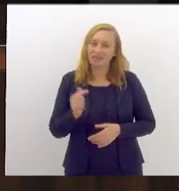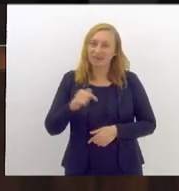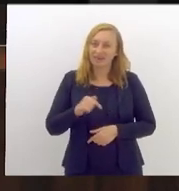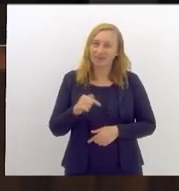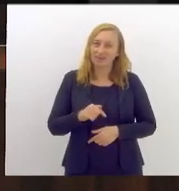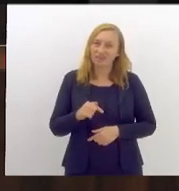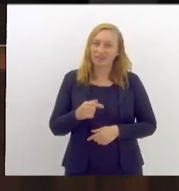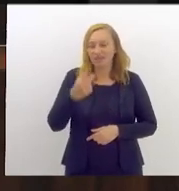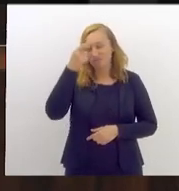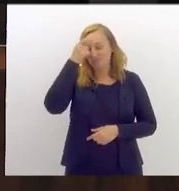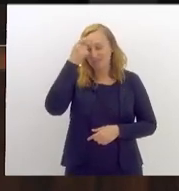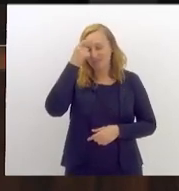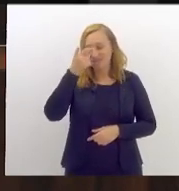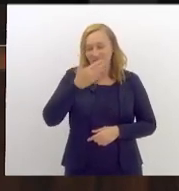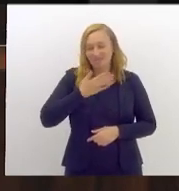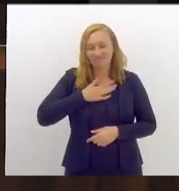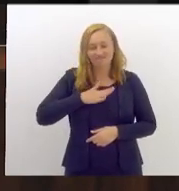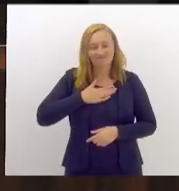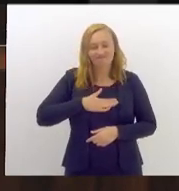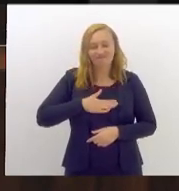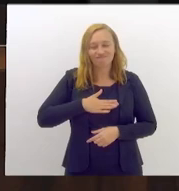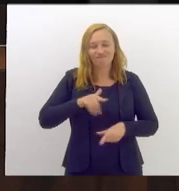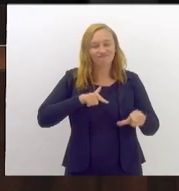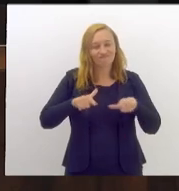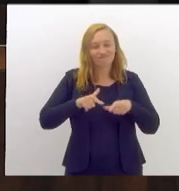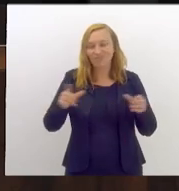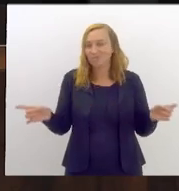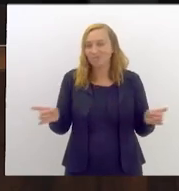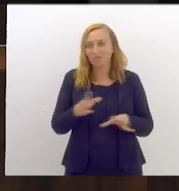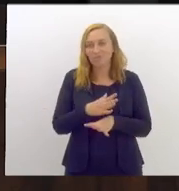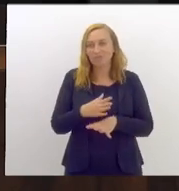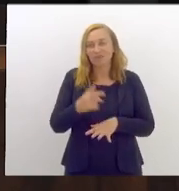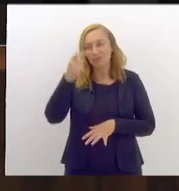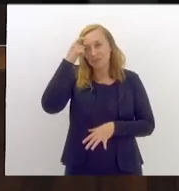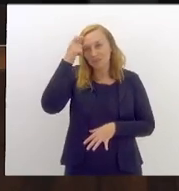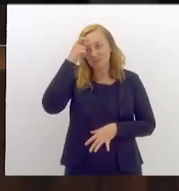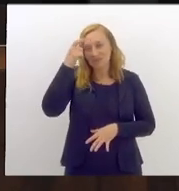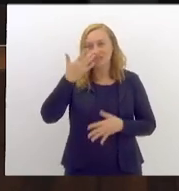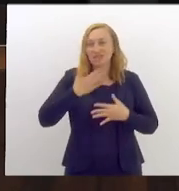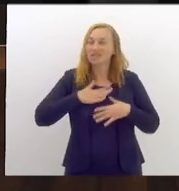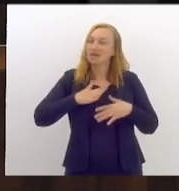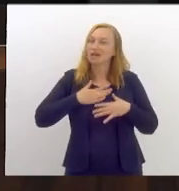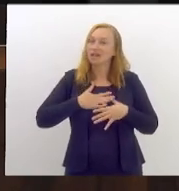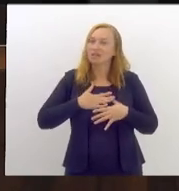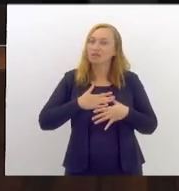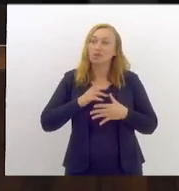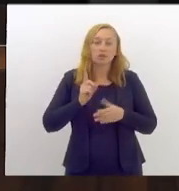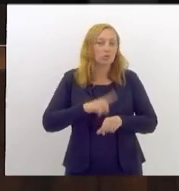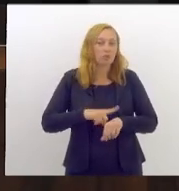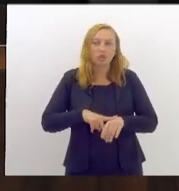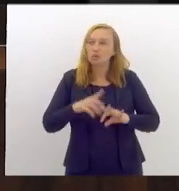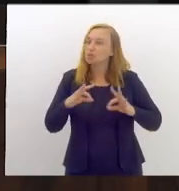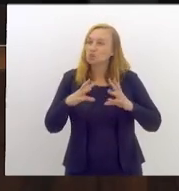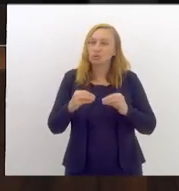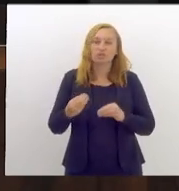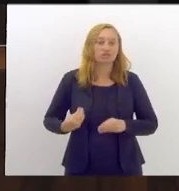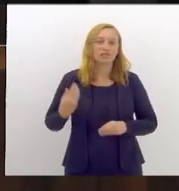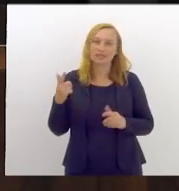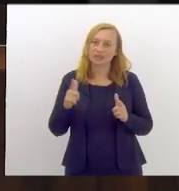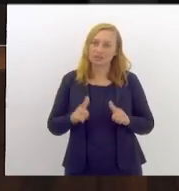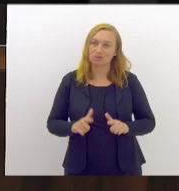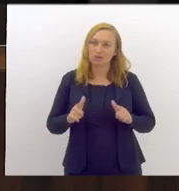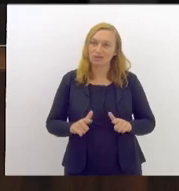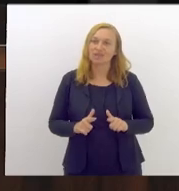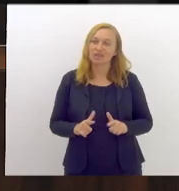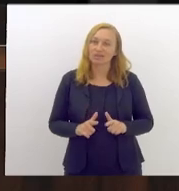é consciência tranquila do dever cumprido consciência tranquila da dos momentos todos os momentos aqui né